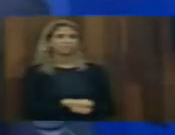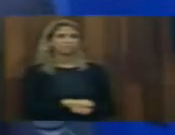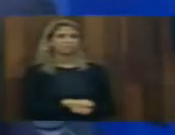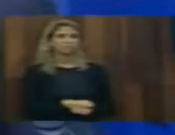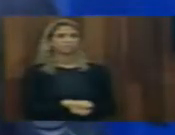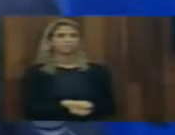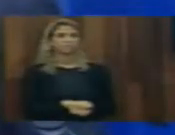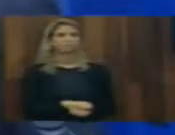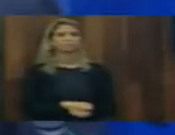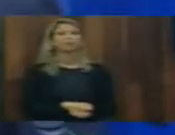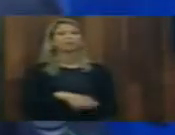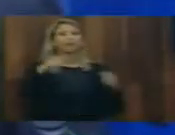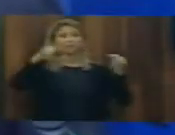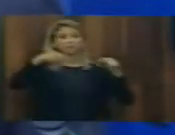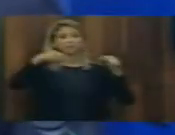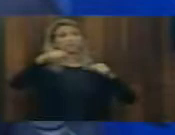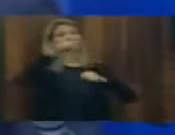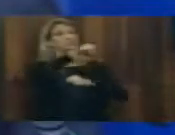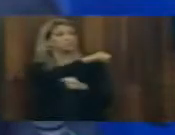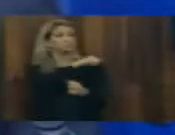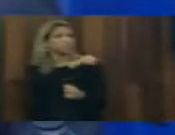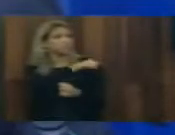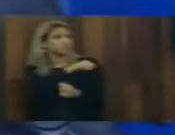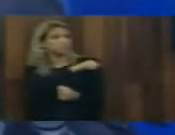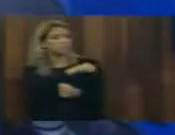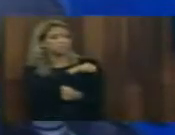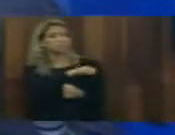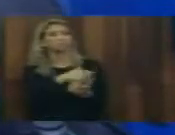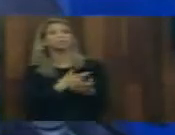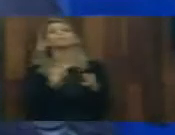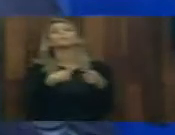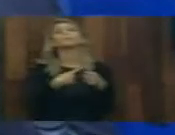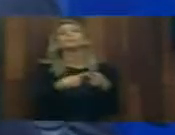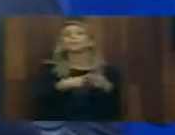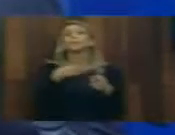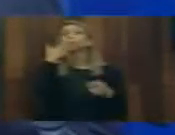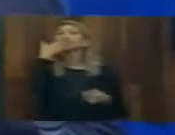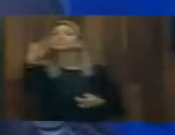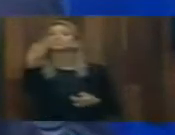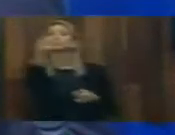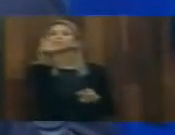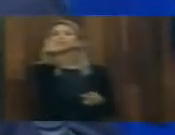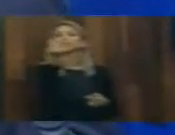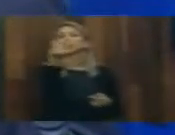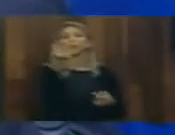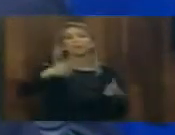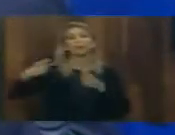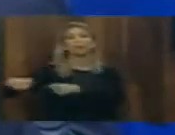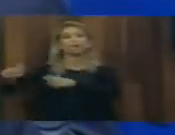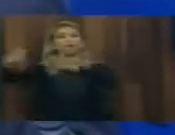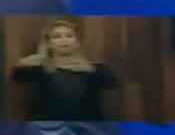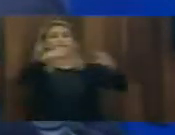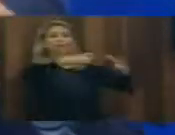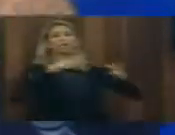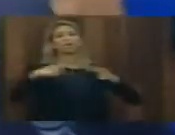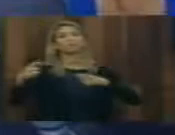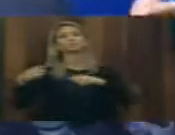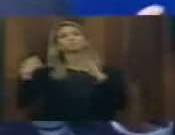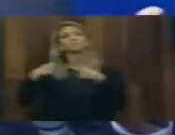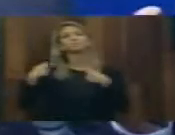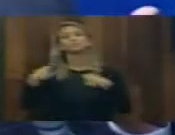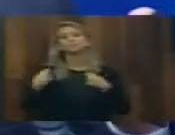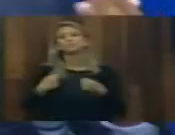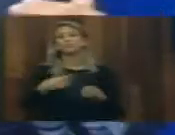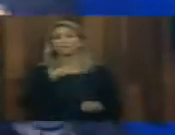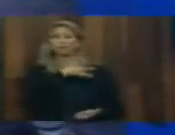da bancada do Rio de Janeiro. O que nós fizemos lá? Fomos pedir dinheiro para onde a gente pode receber, blá, blá. A gente pode receber